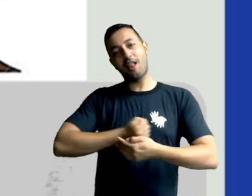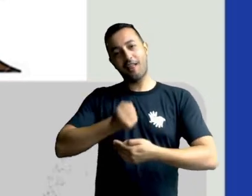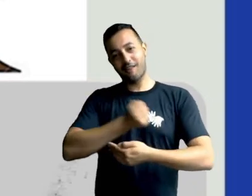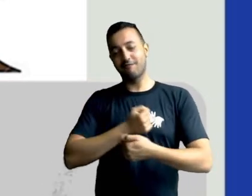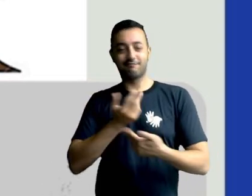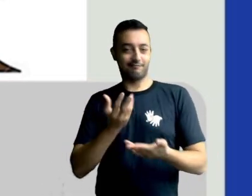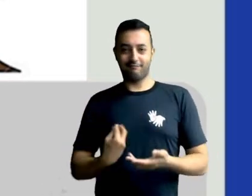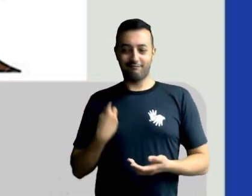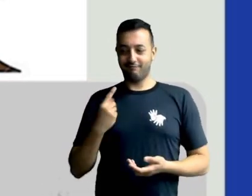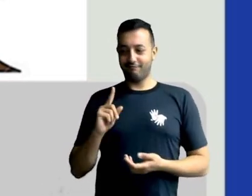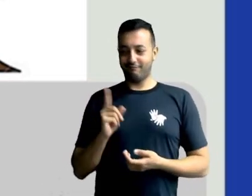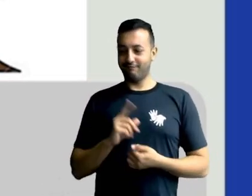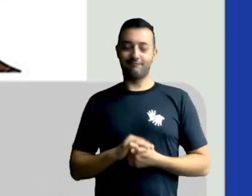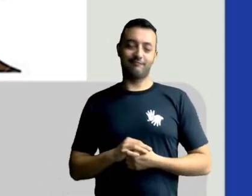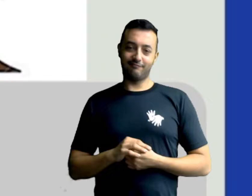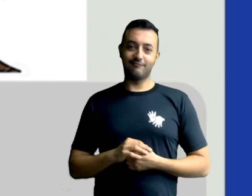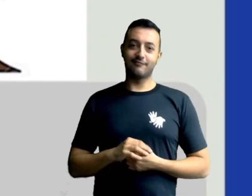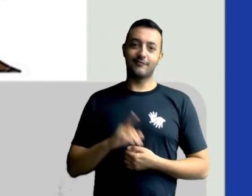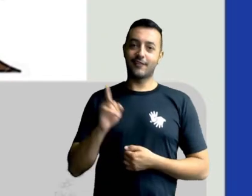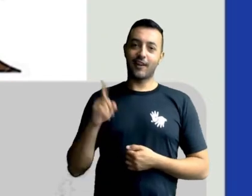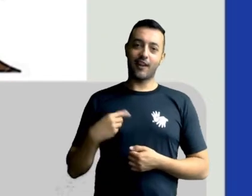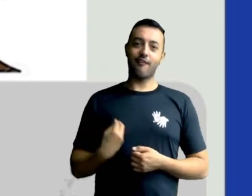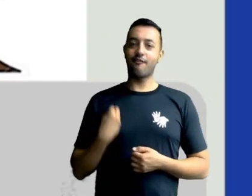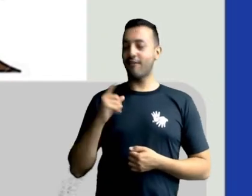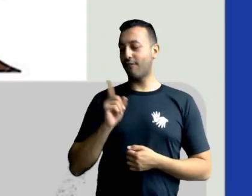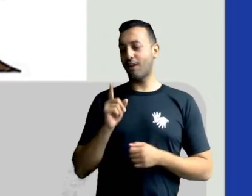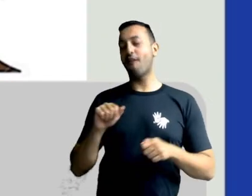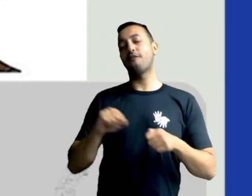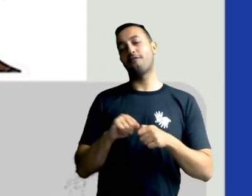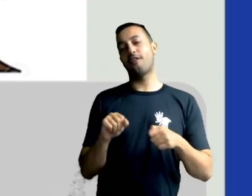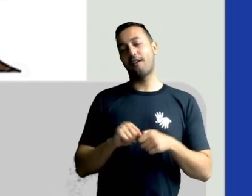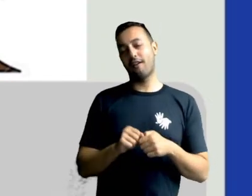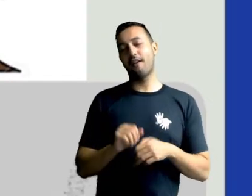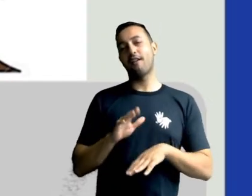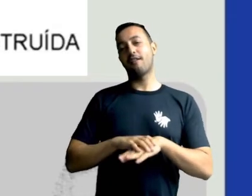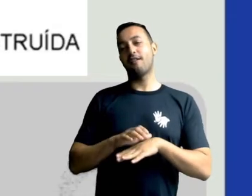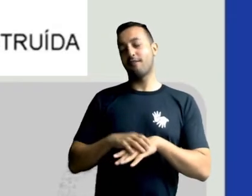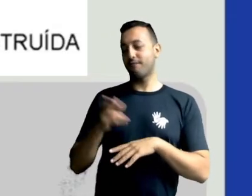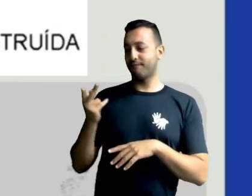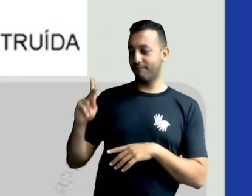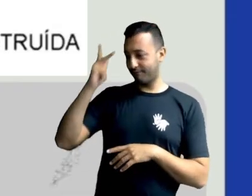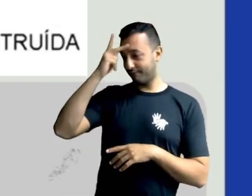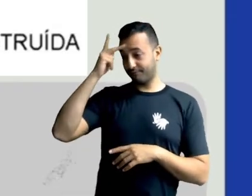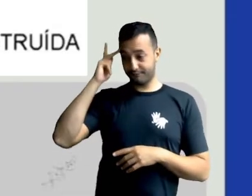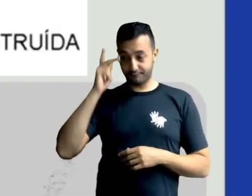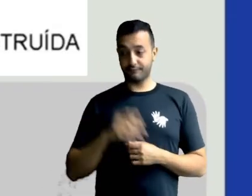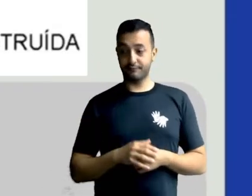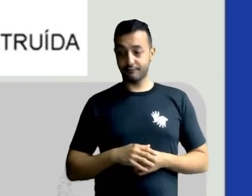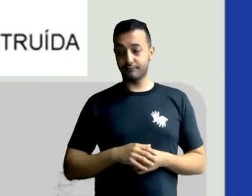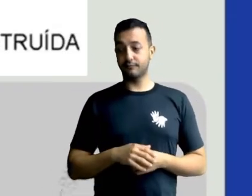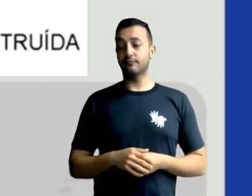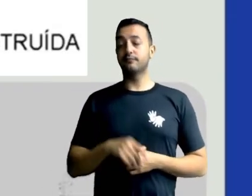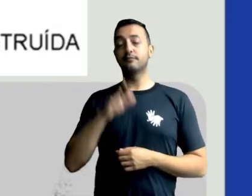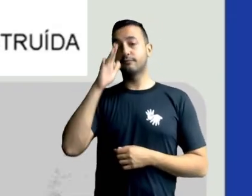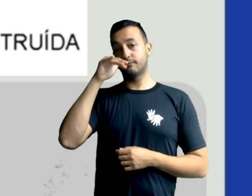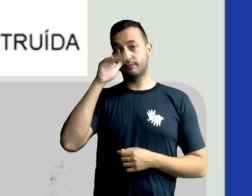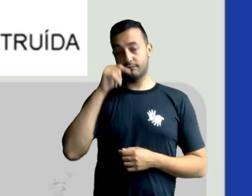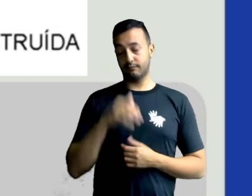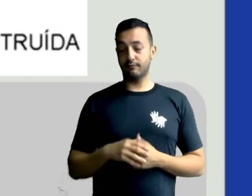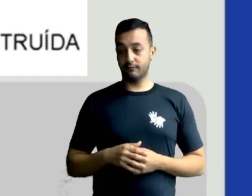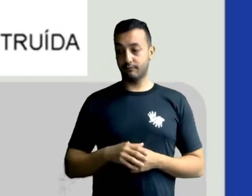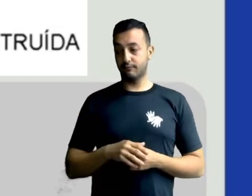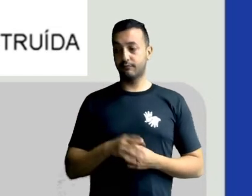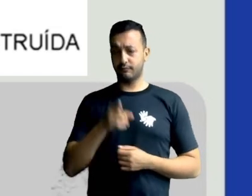Então, não é um ser vivo, é um elemento não vivo construído pelo homem. Olha a